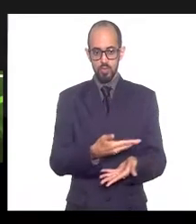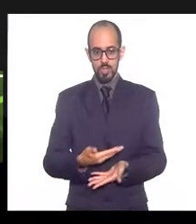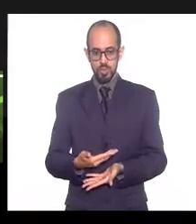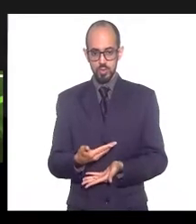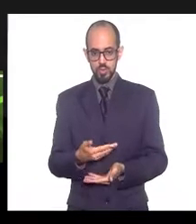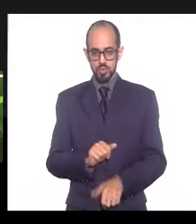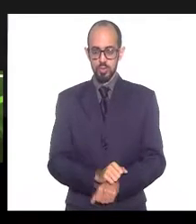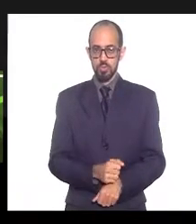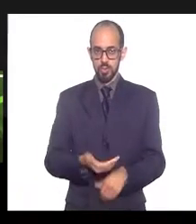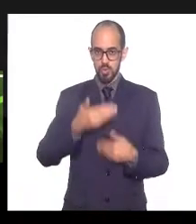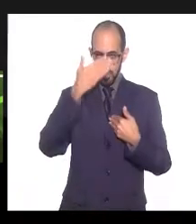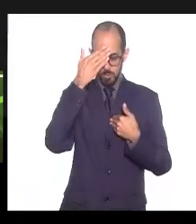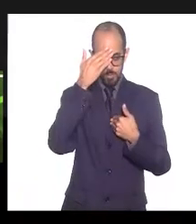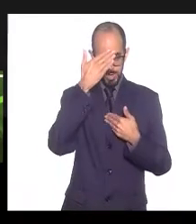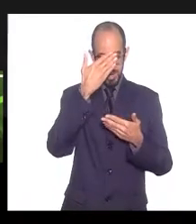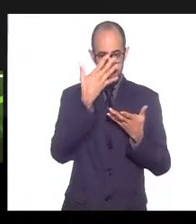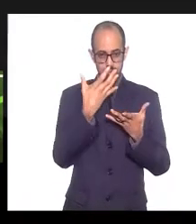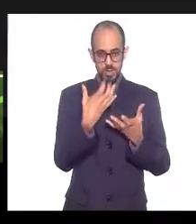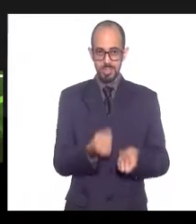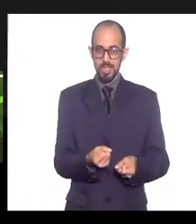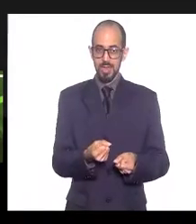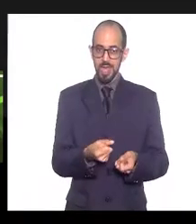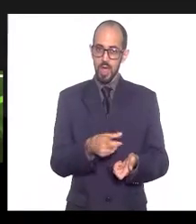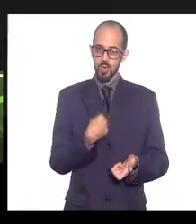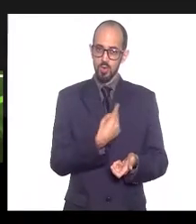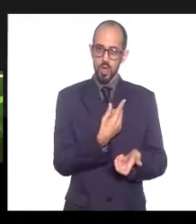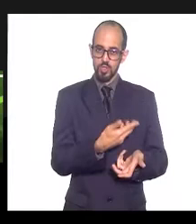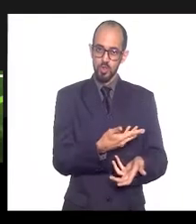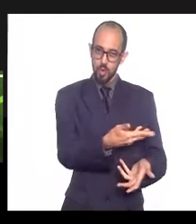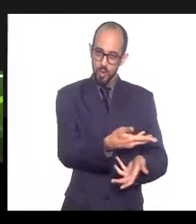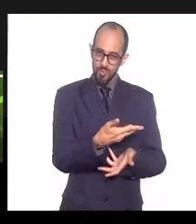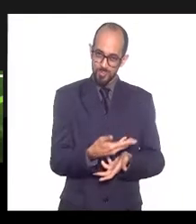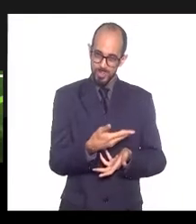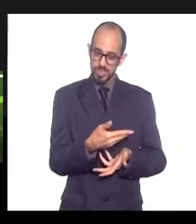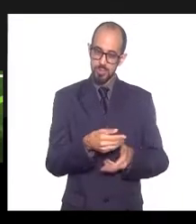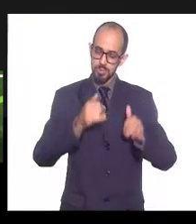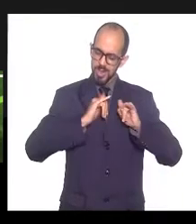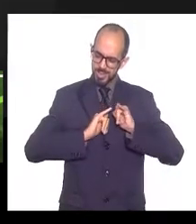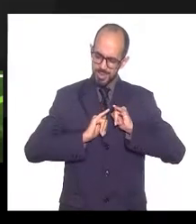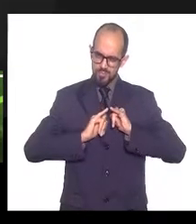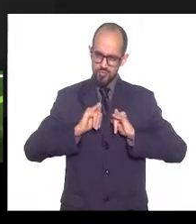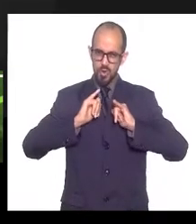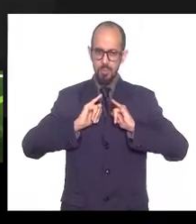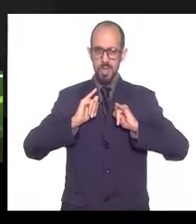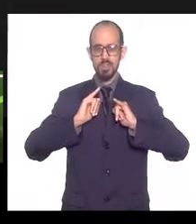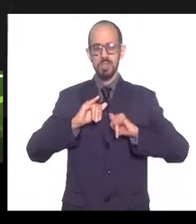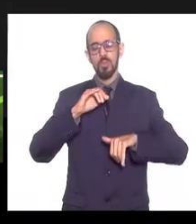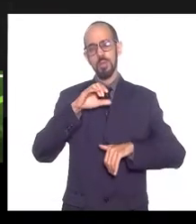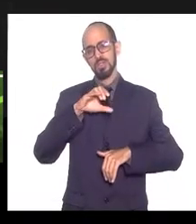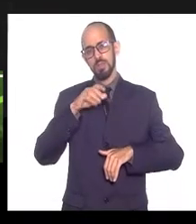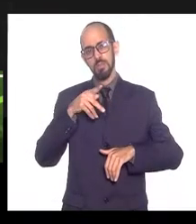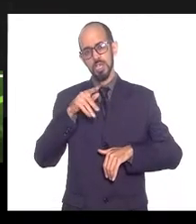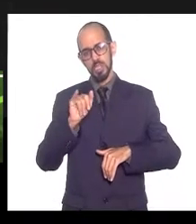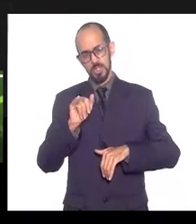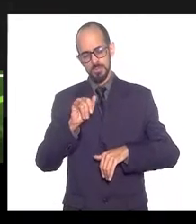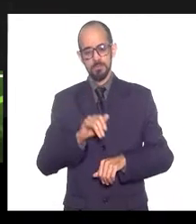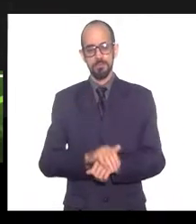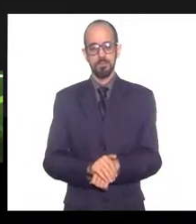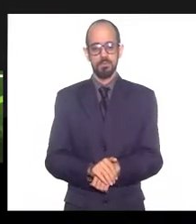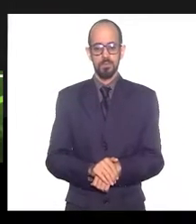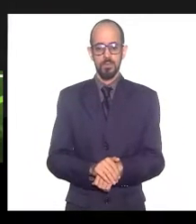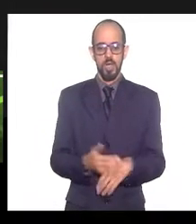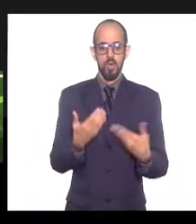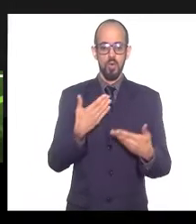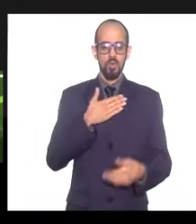muito obrigada por aceitar o nosso convite para trazer informações para essa CPI. Eu gostaria muito